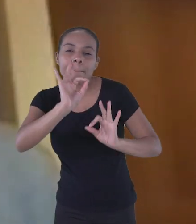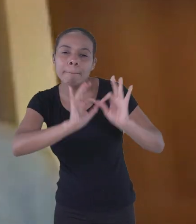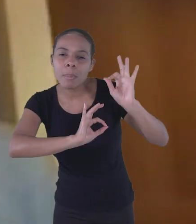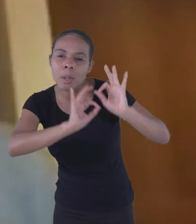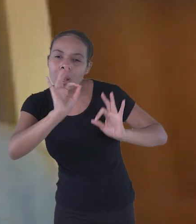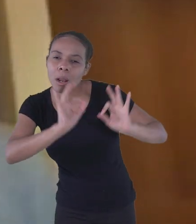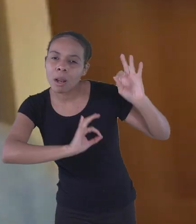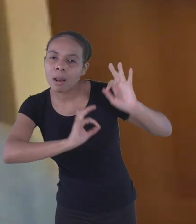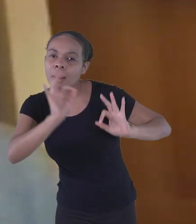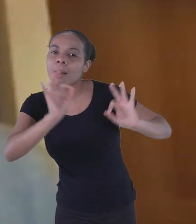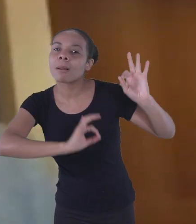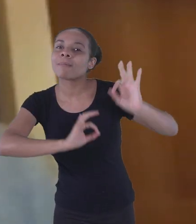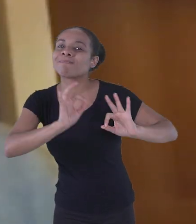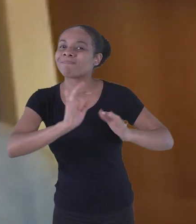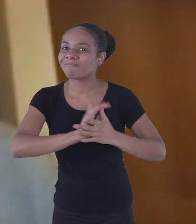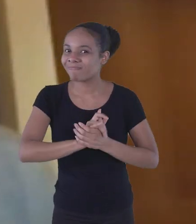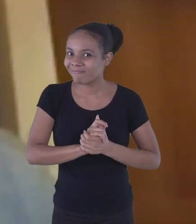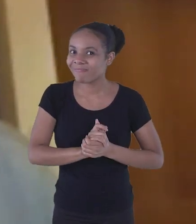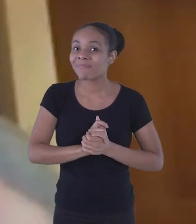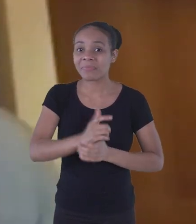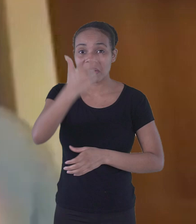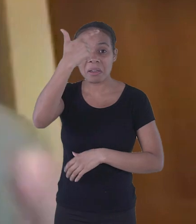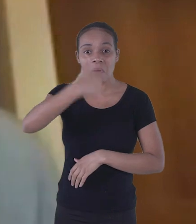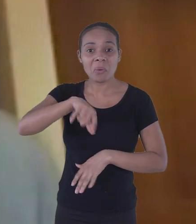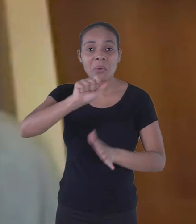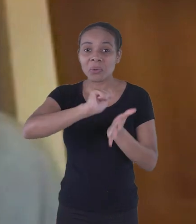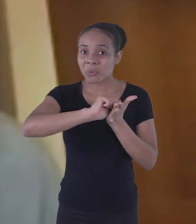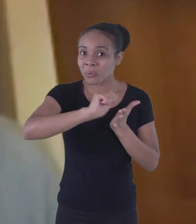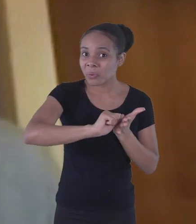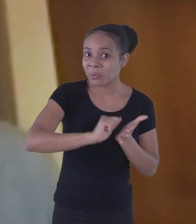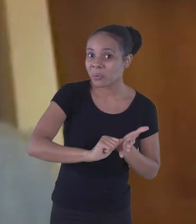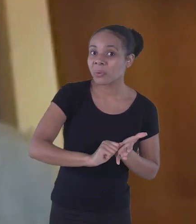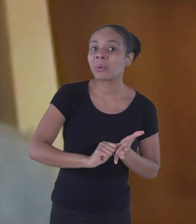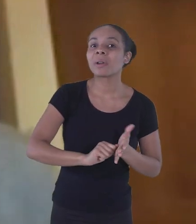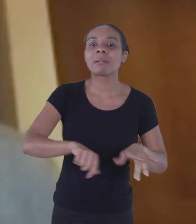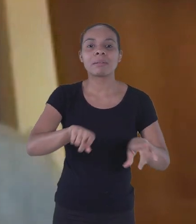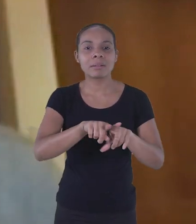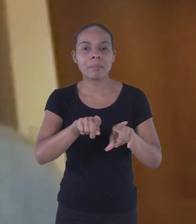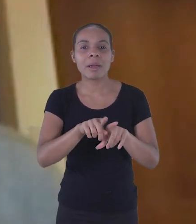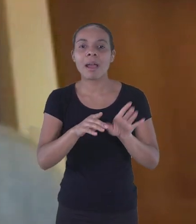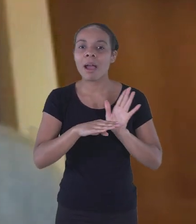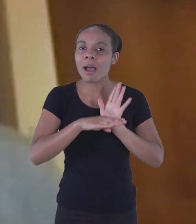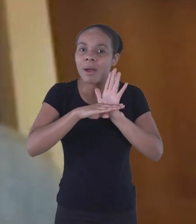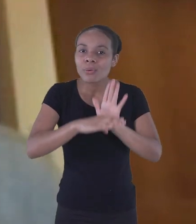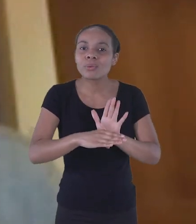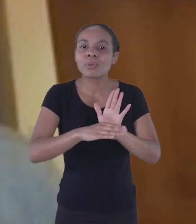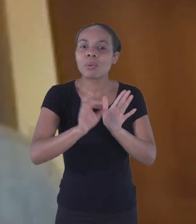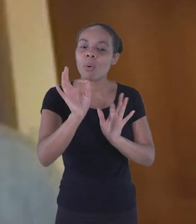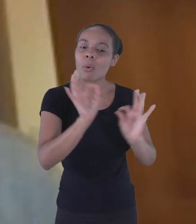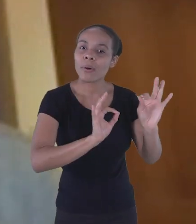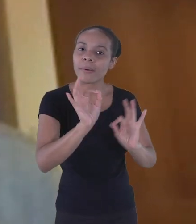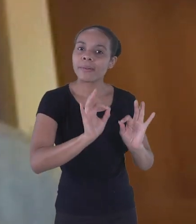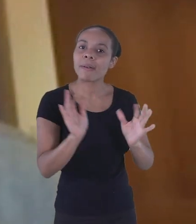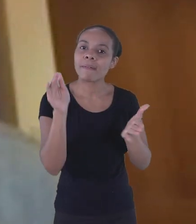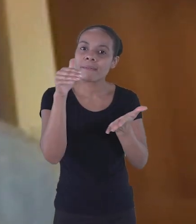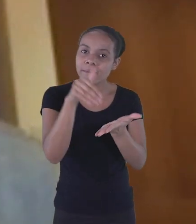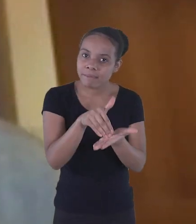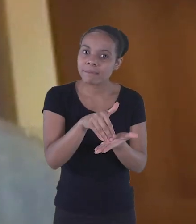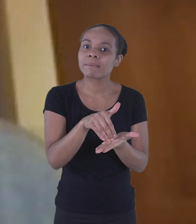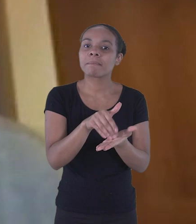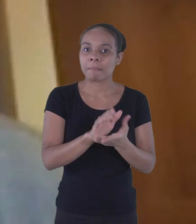escritor, sou um escritor-editor, que depende muito da convivência com os editores.